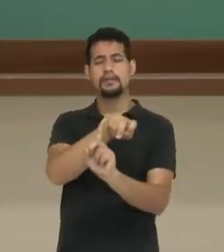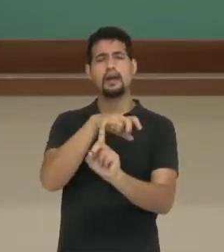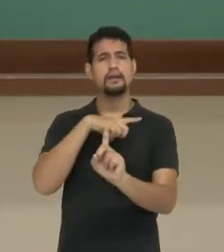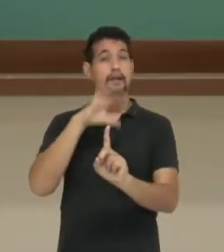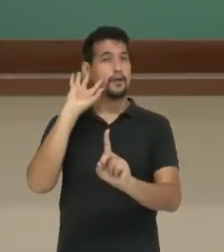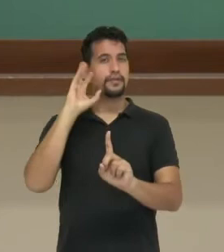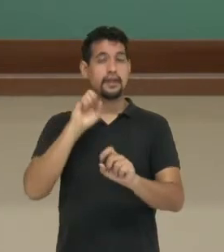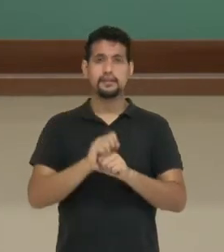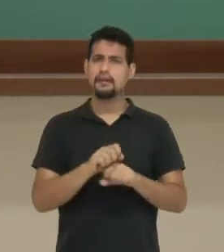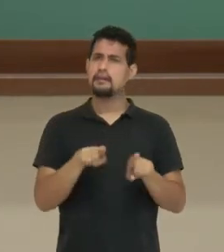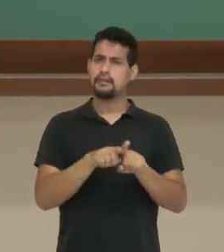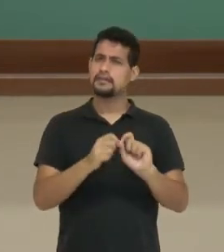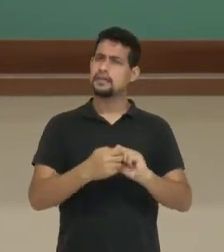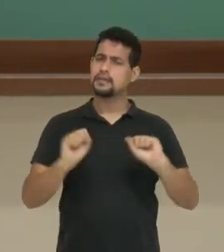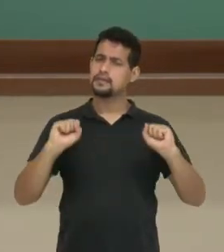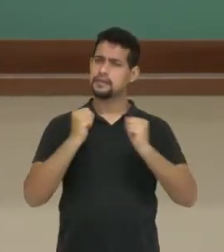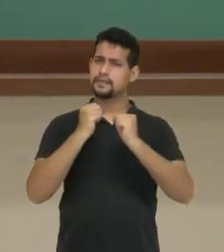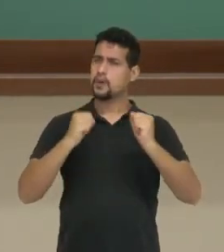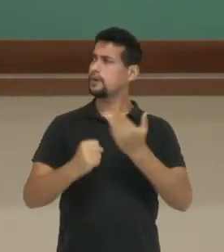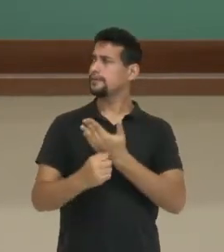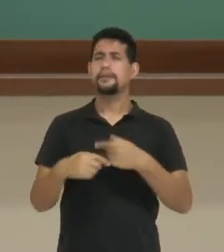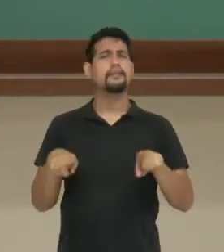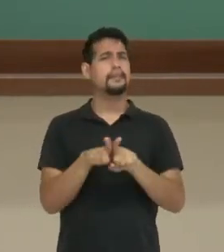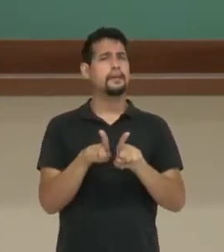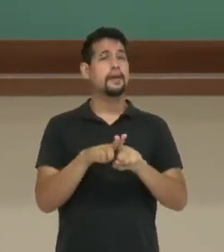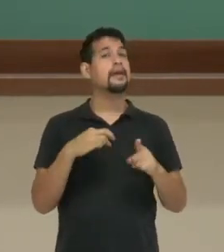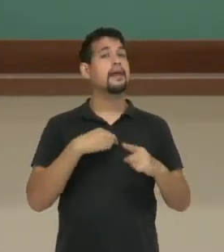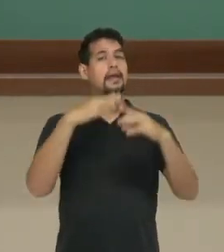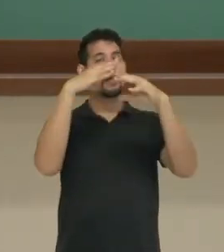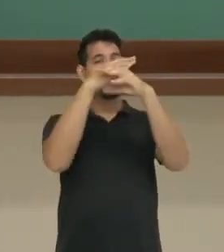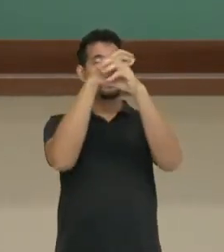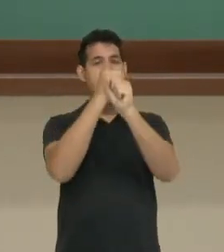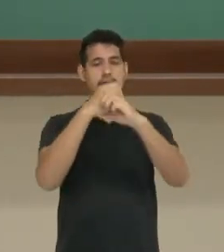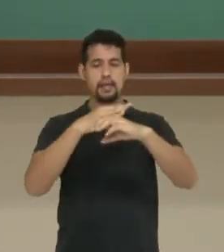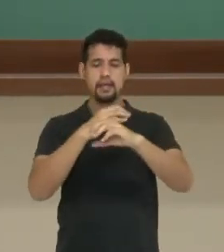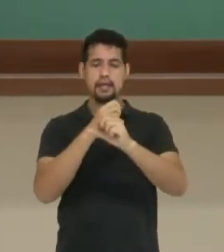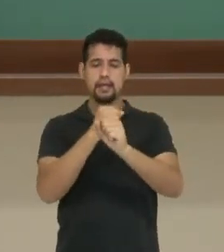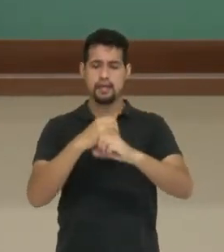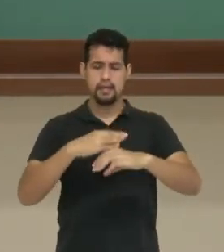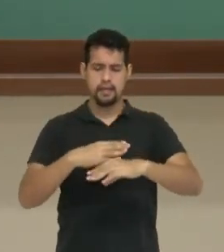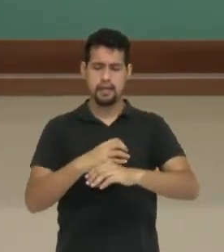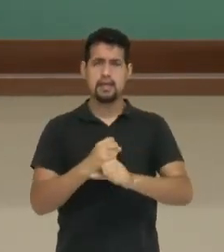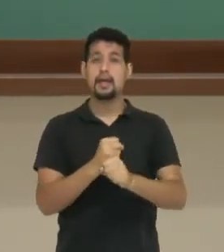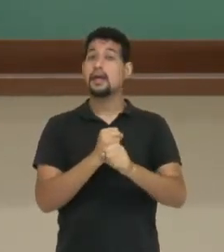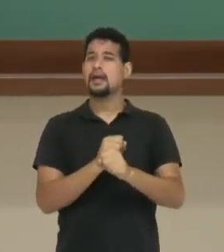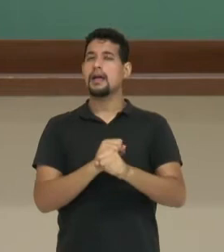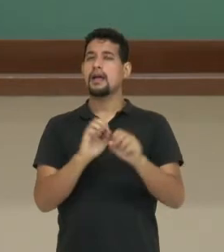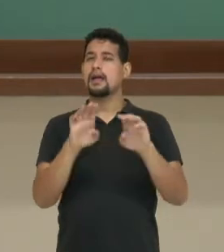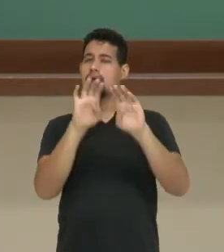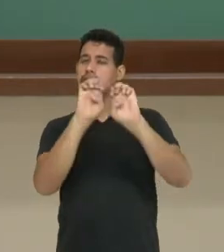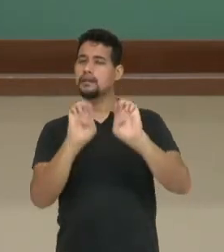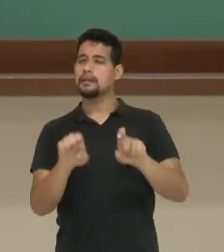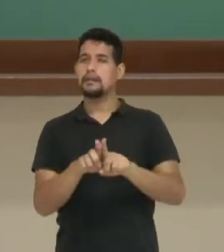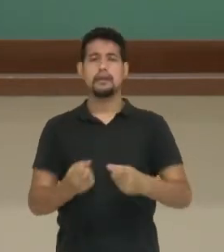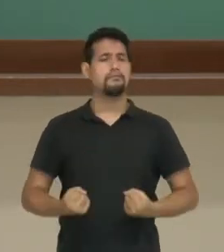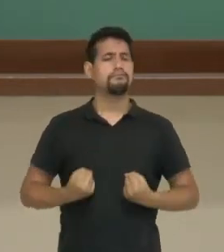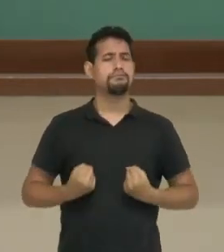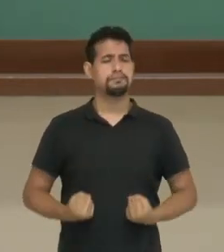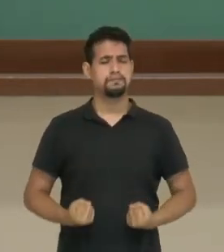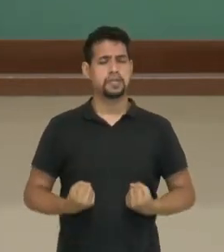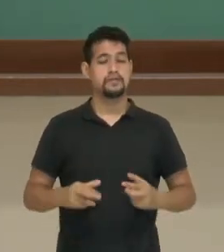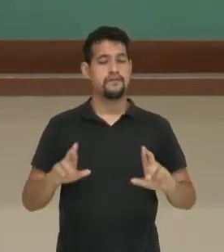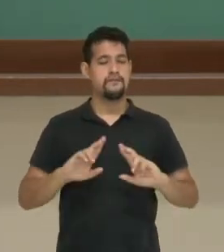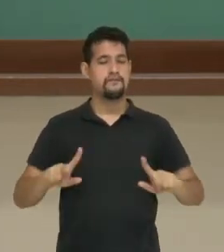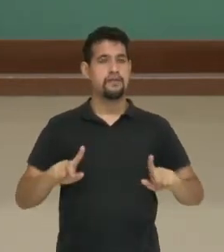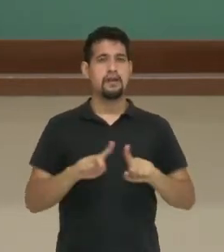no Taekwondo também é pontuado, né, a estrutura, o peso, né? Isso diferencia muito. Então,